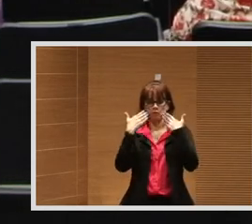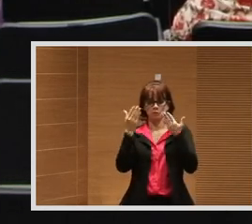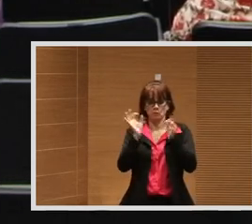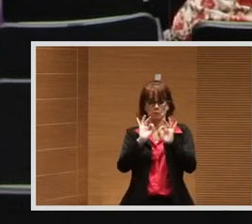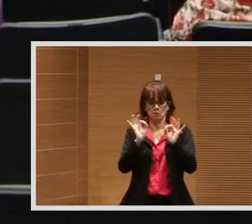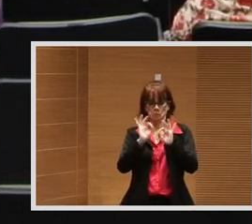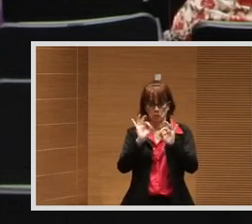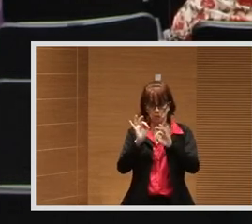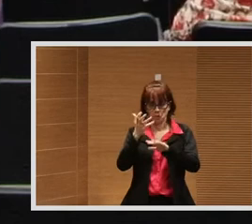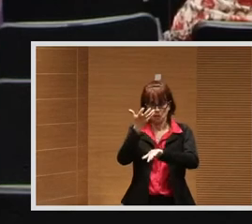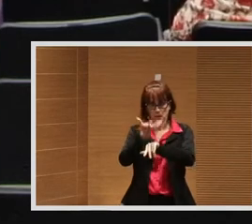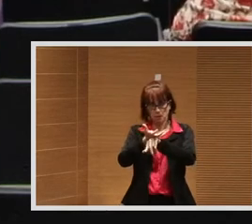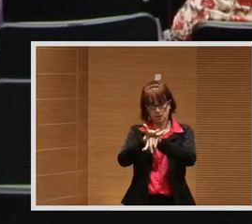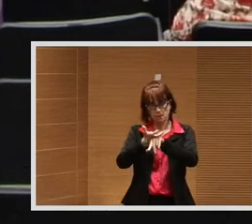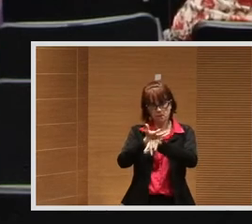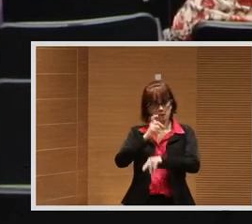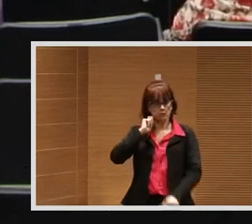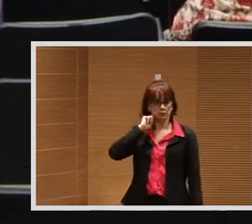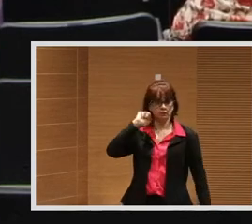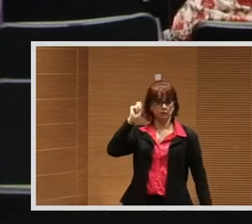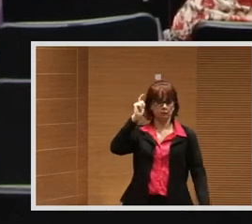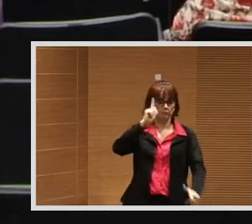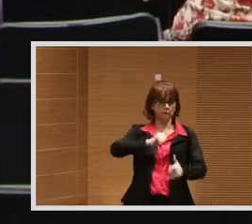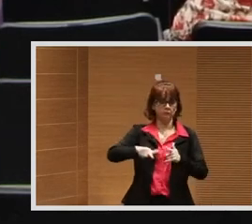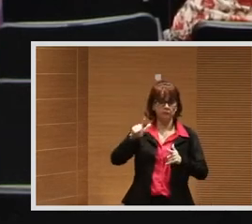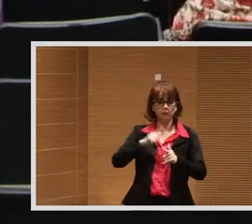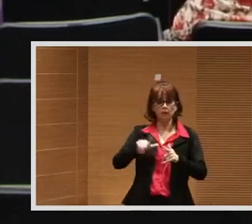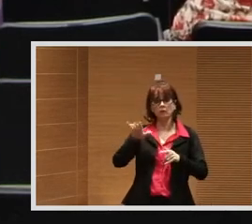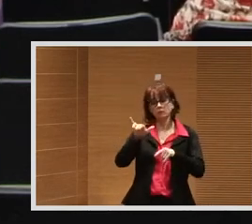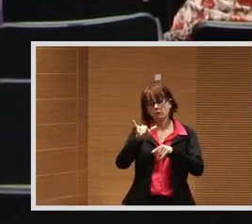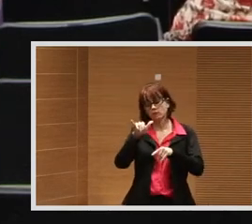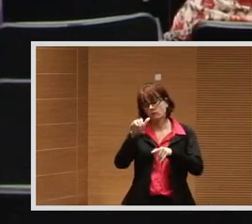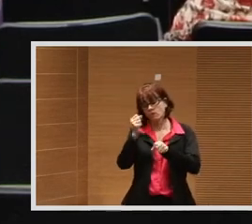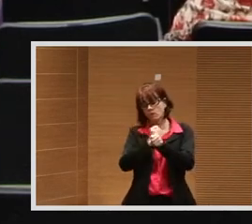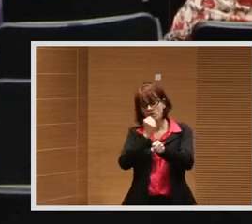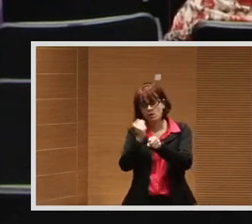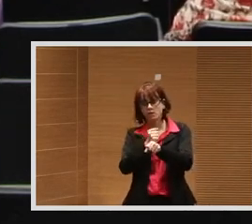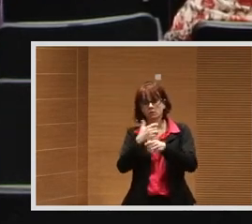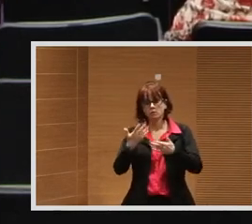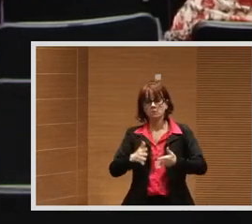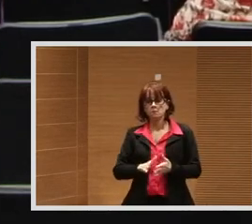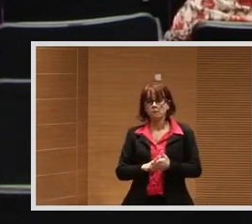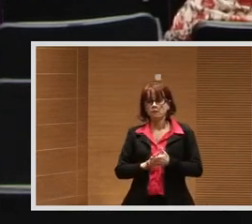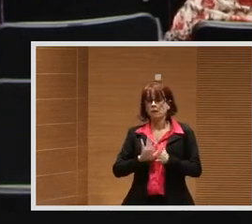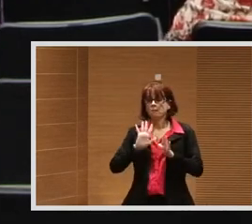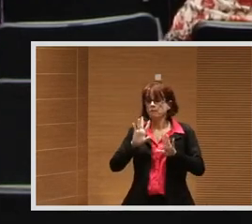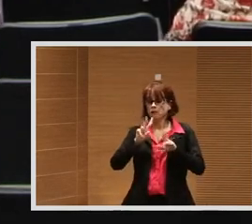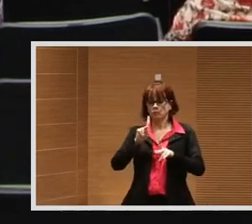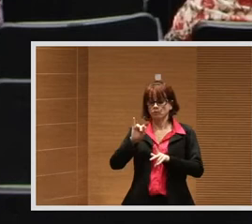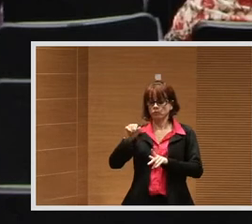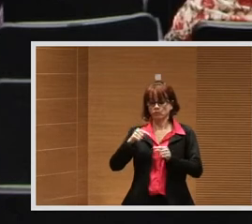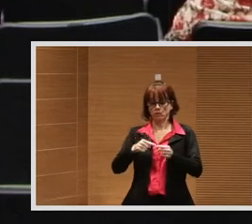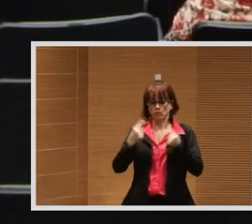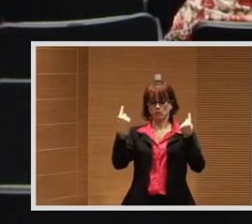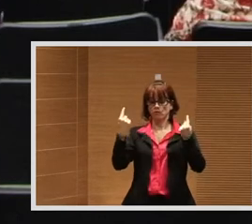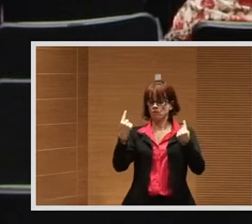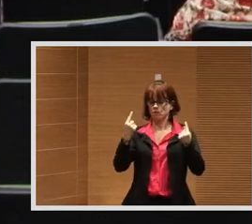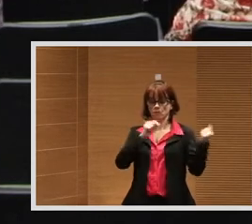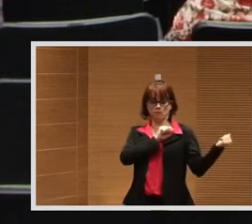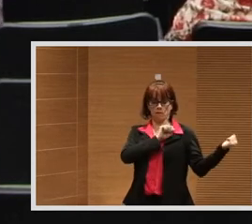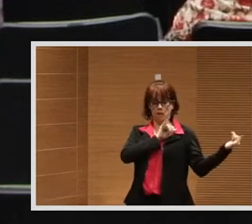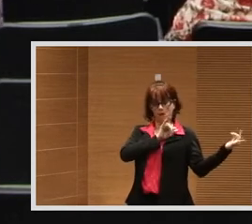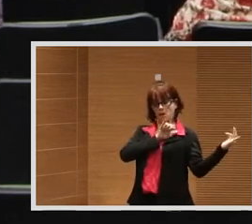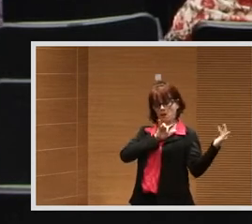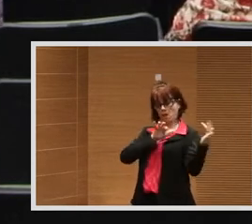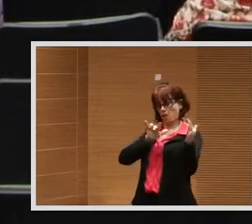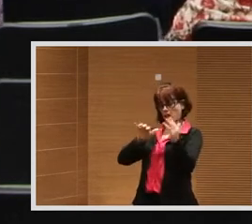Praça Tiradentes, está passando por um problema enorme daquelas, das reformas e tal. Mas o teatro lotou. É, o grupo ficou durante